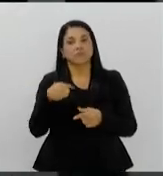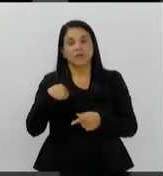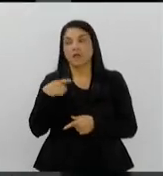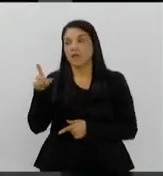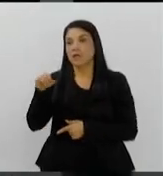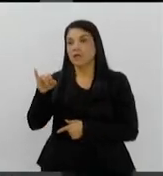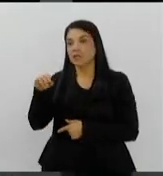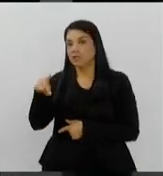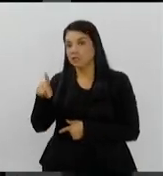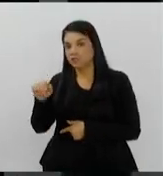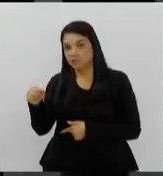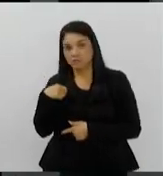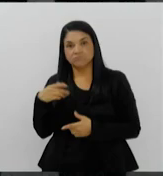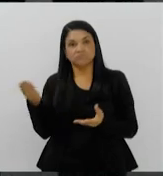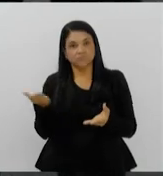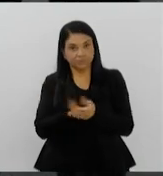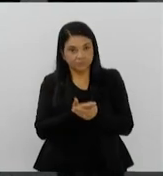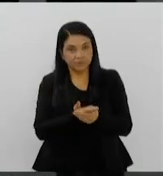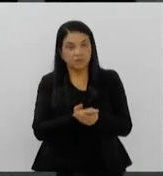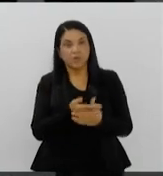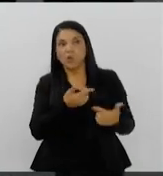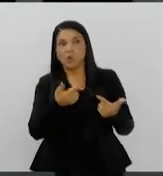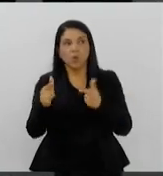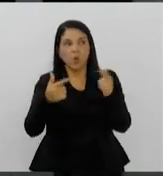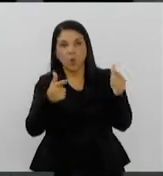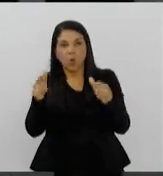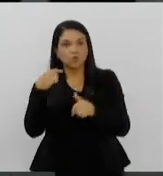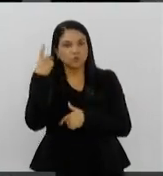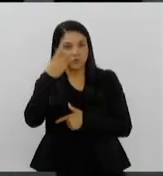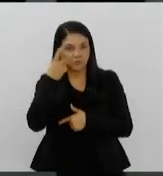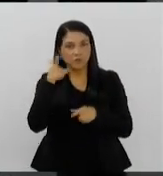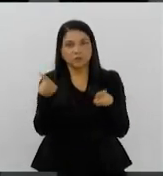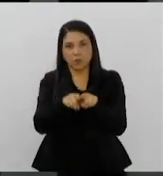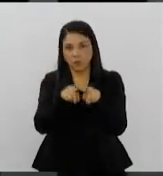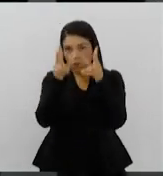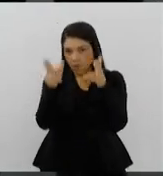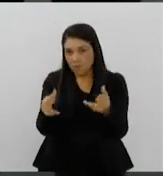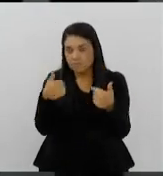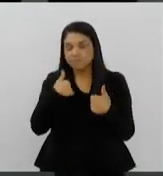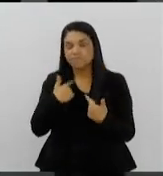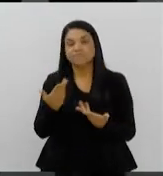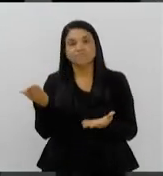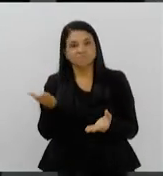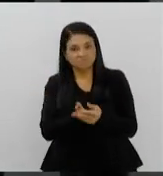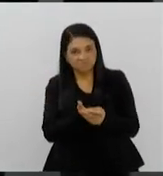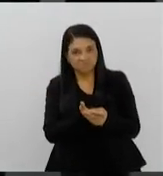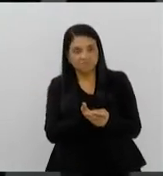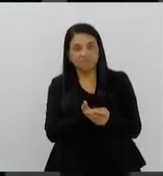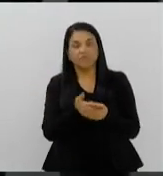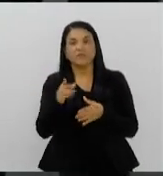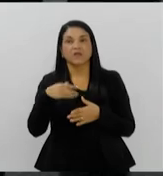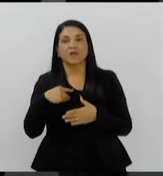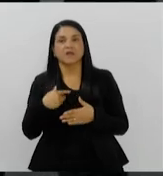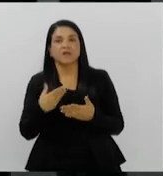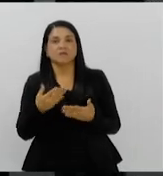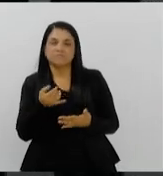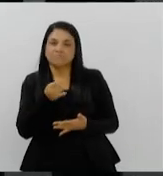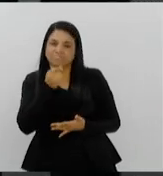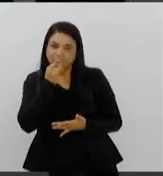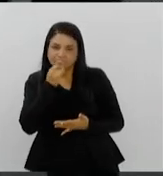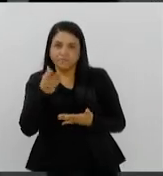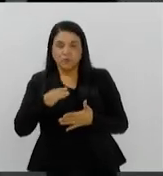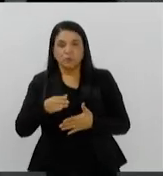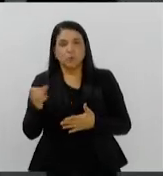nesse procedimento, e outros deputados. Ocorre, é uma pena que o novo líder do governo,